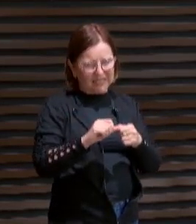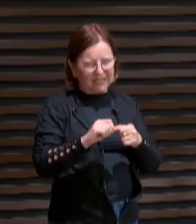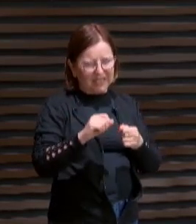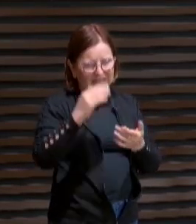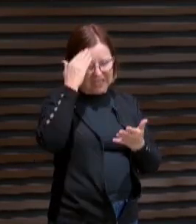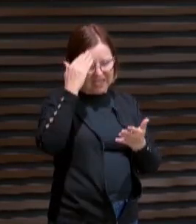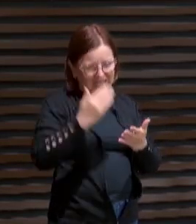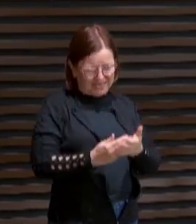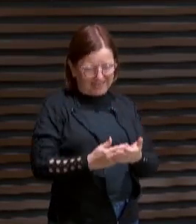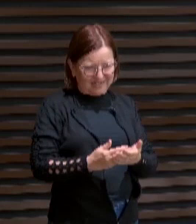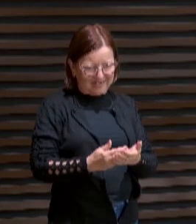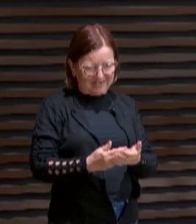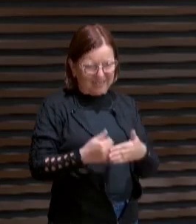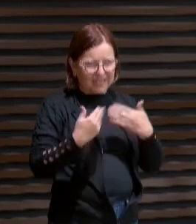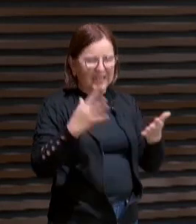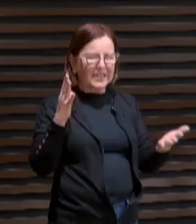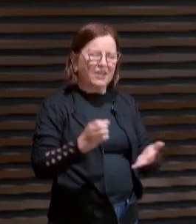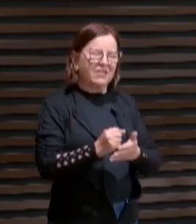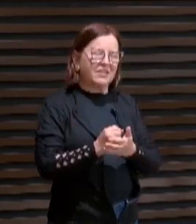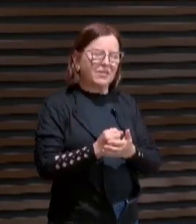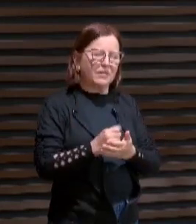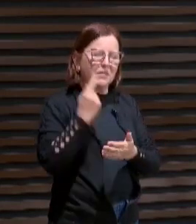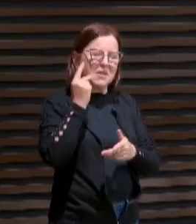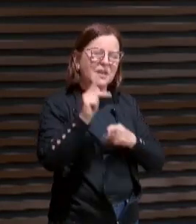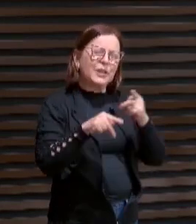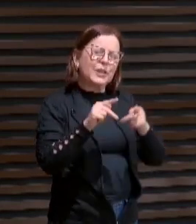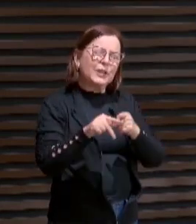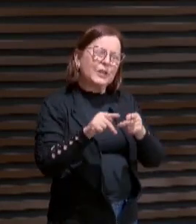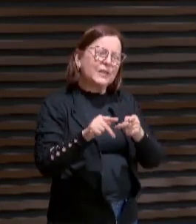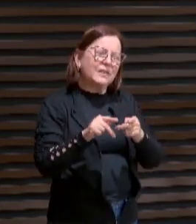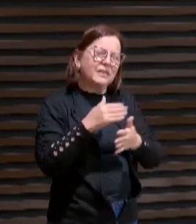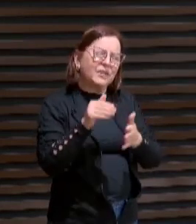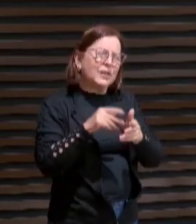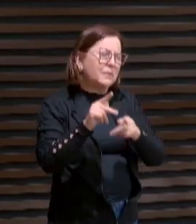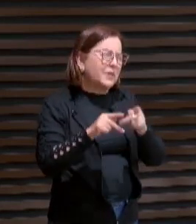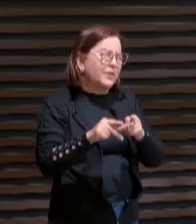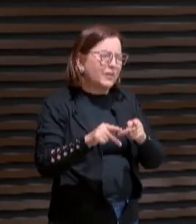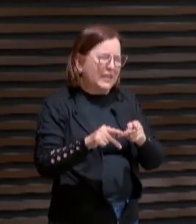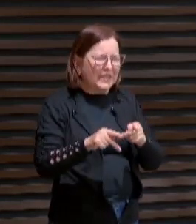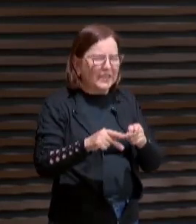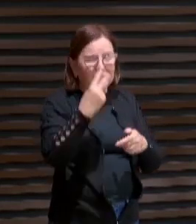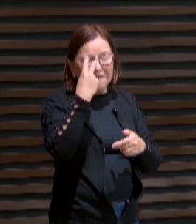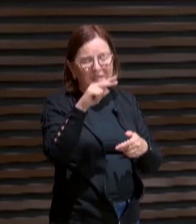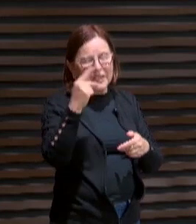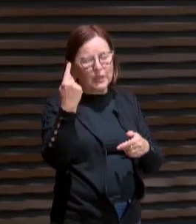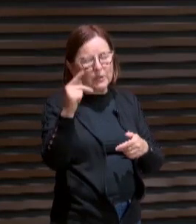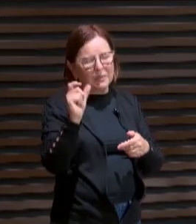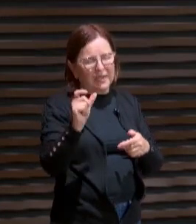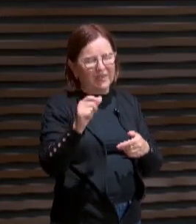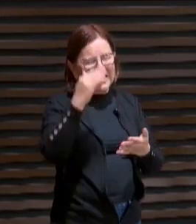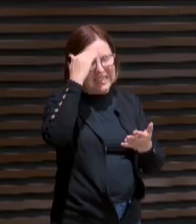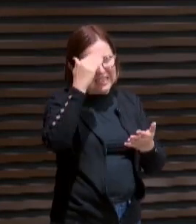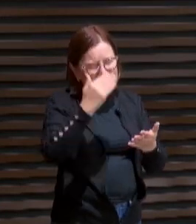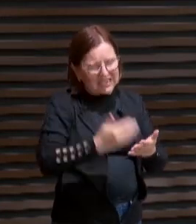de salvação a todos aqueles que vierem ouvir a Tua palavra e crer deste